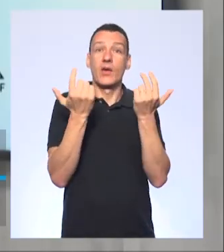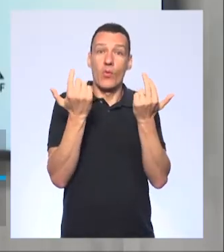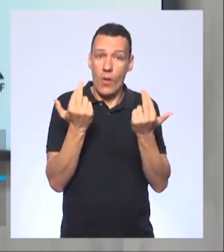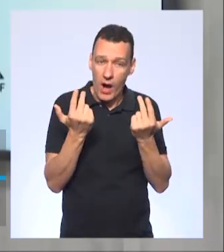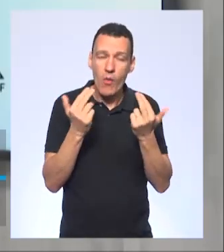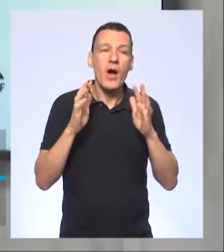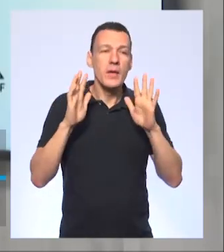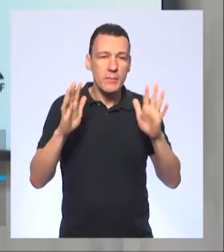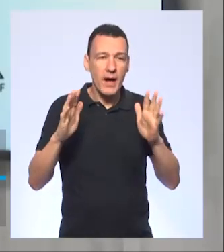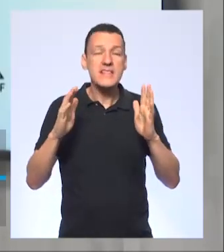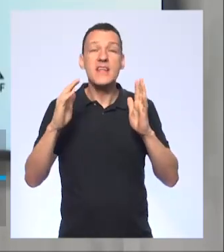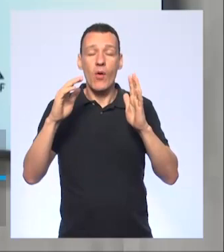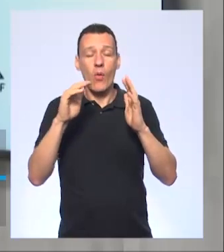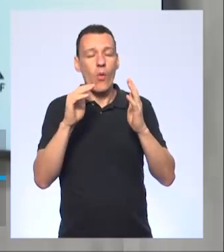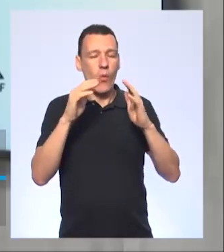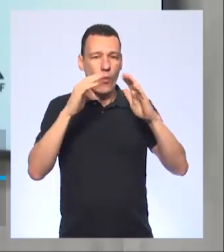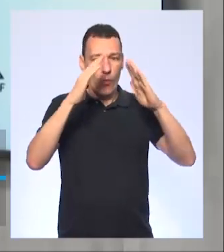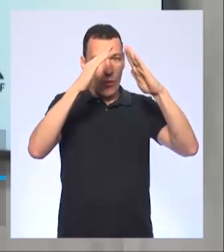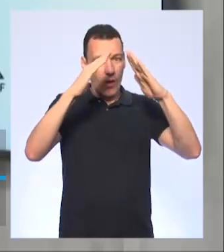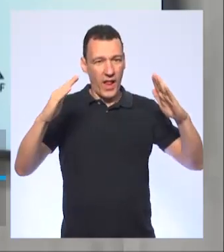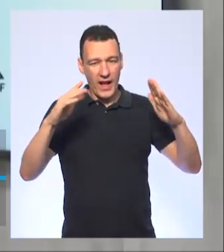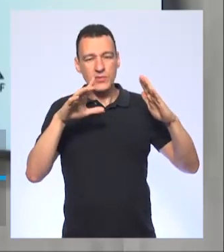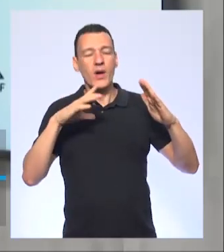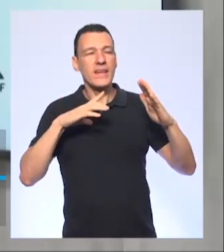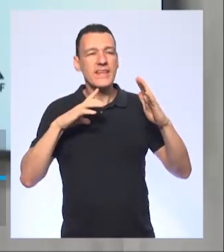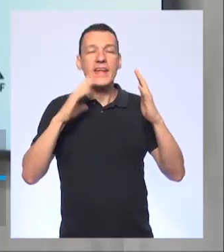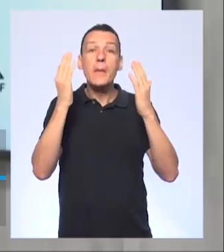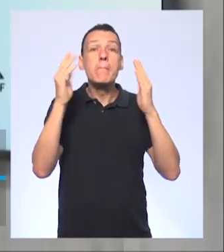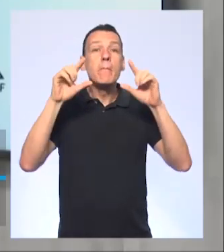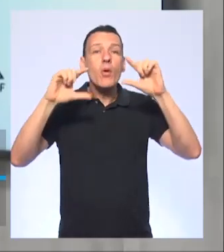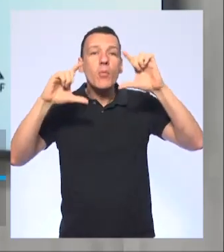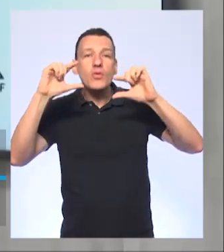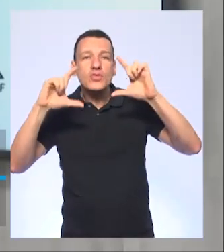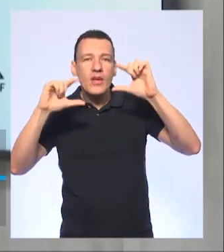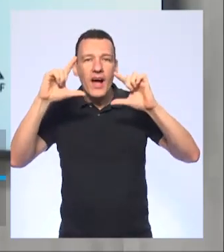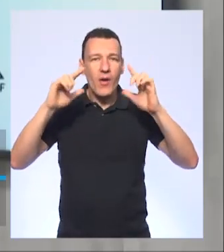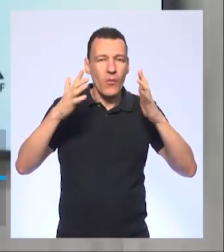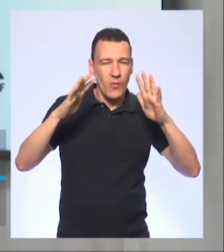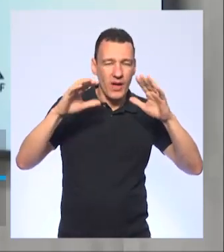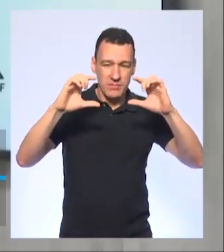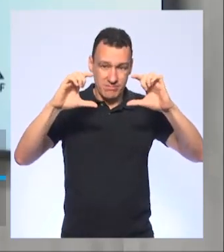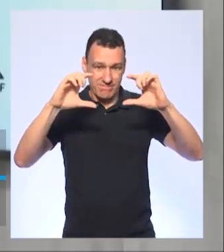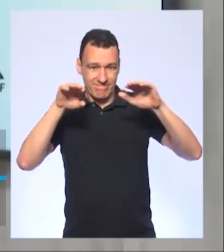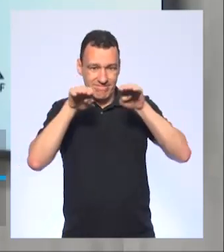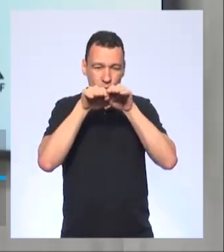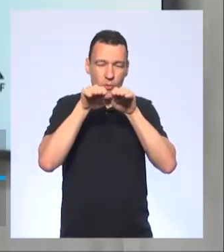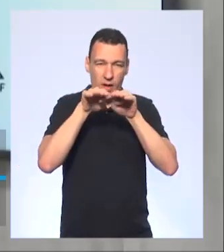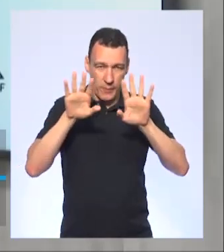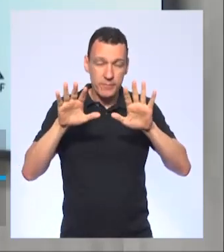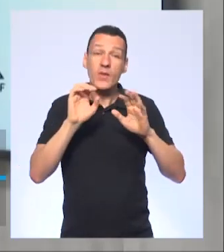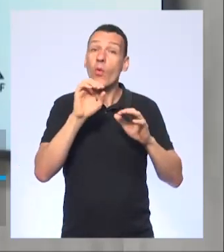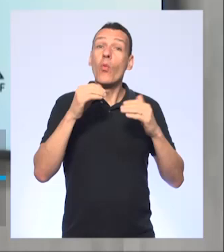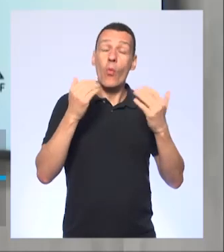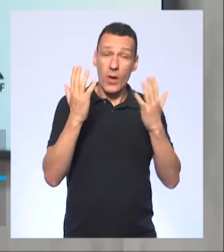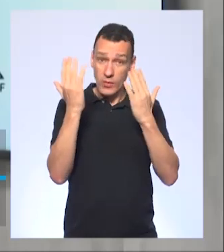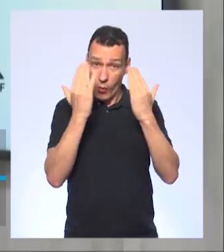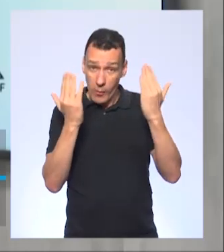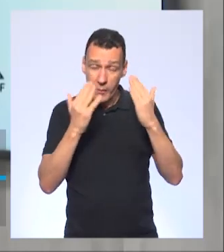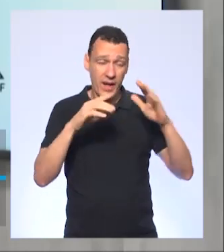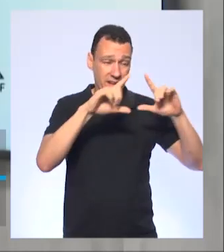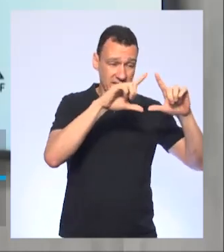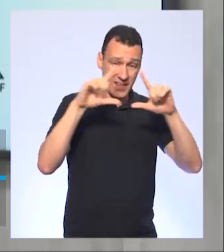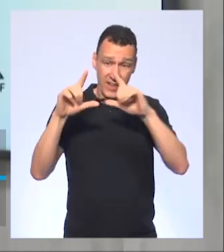lados serão proporcionais, todos na mesma proporção. Quando eu comparo dois triângulos e sei que eles são